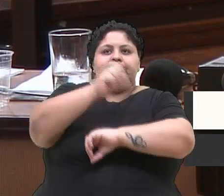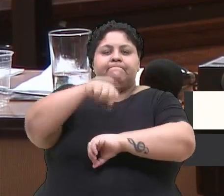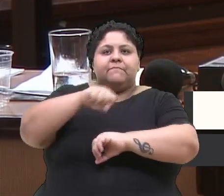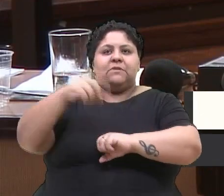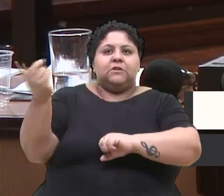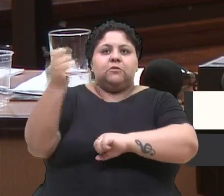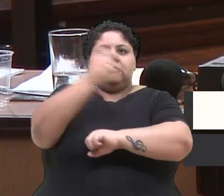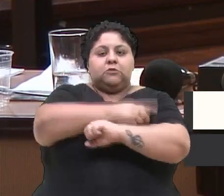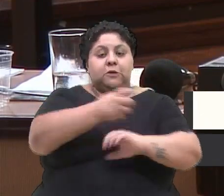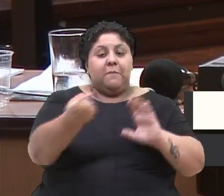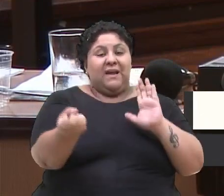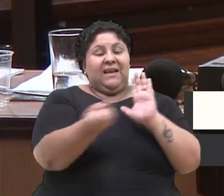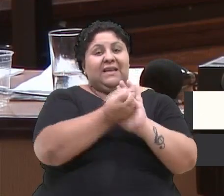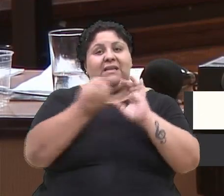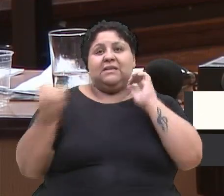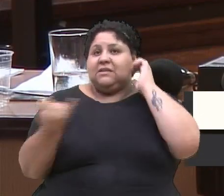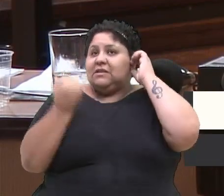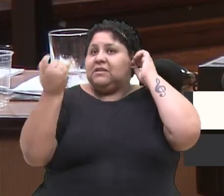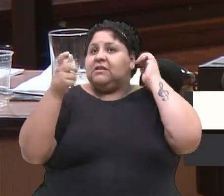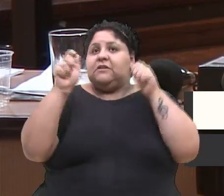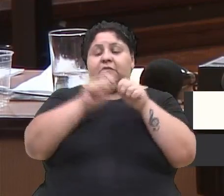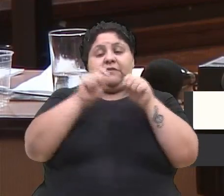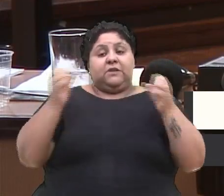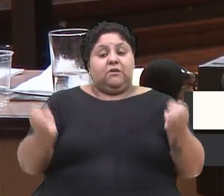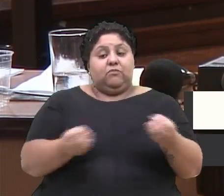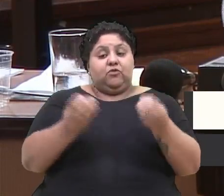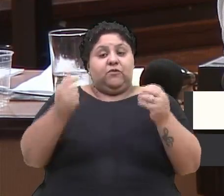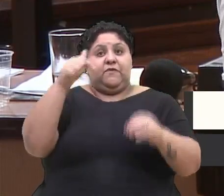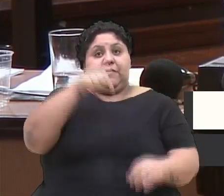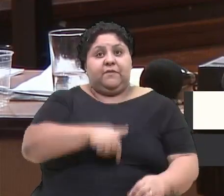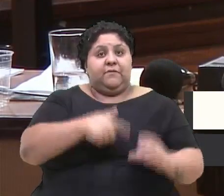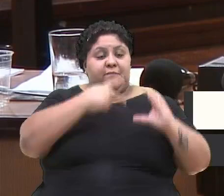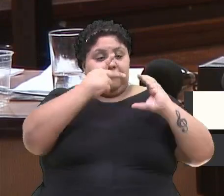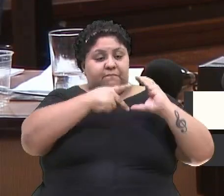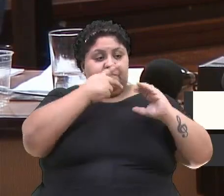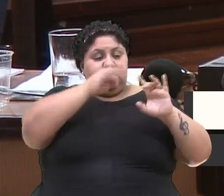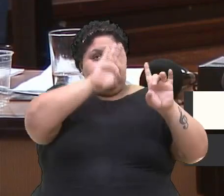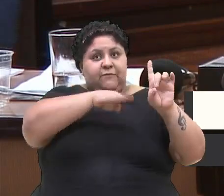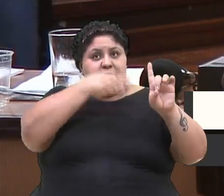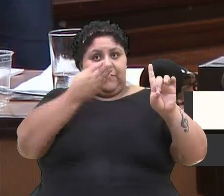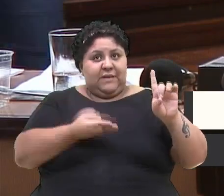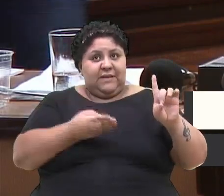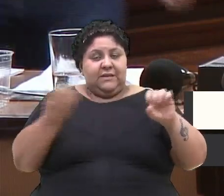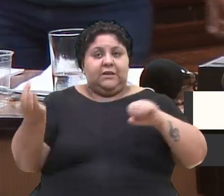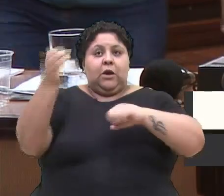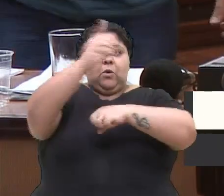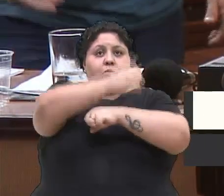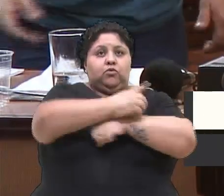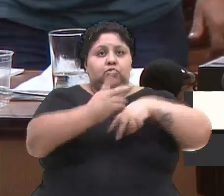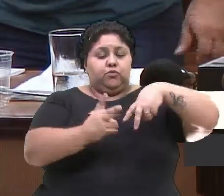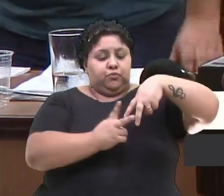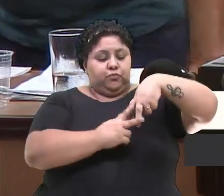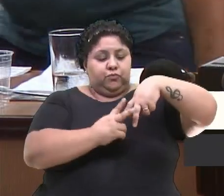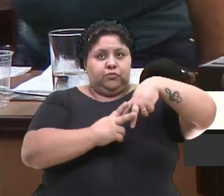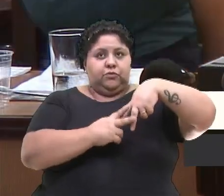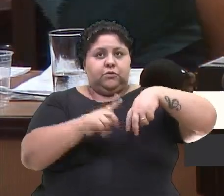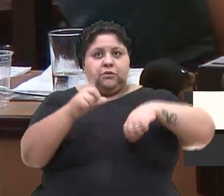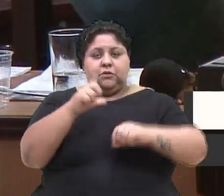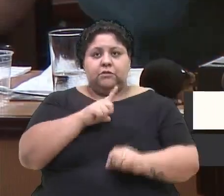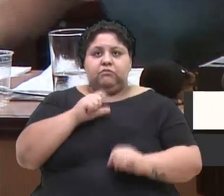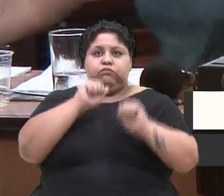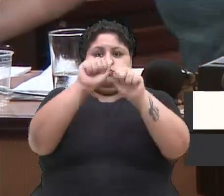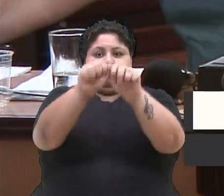dia tão importante. Fizemos um evento aqui na Câmara de Vereadores, em homenagem ao Dia do Maçom, onde praticamente tivemos esse